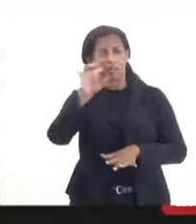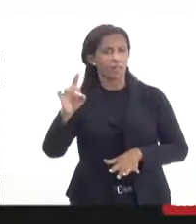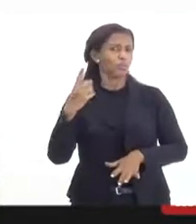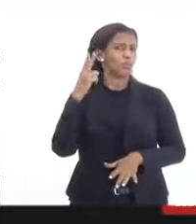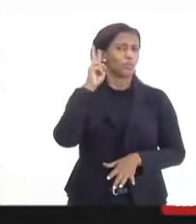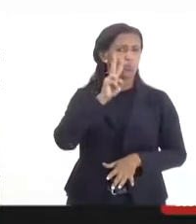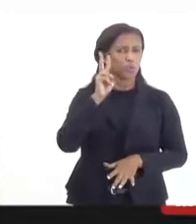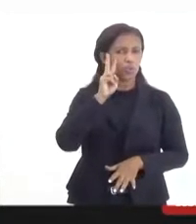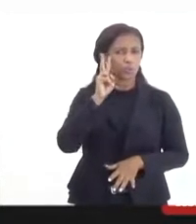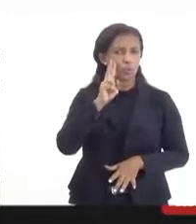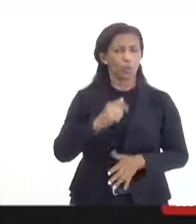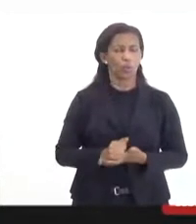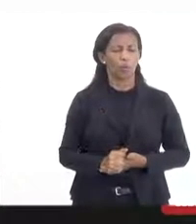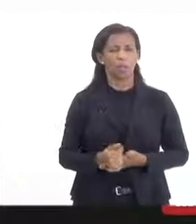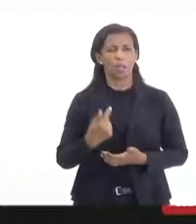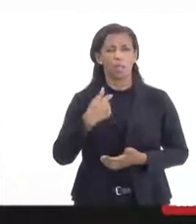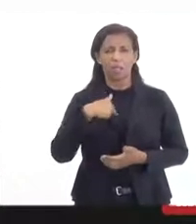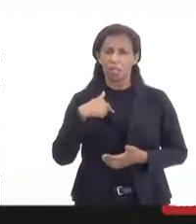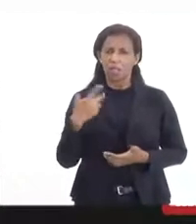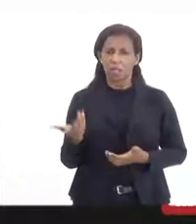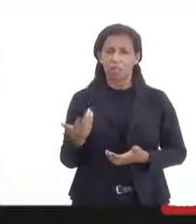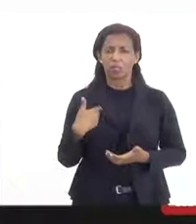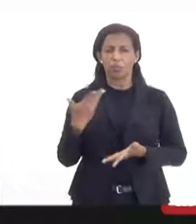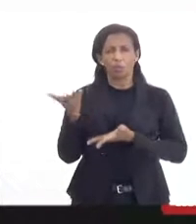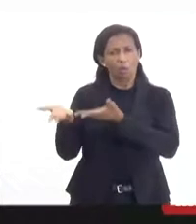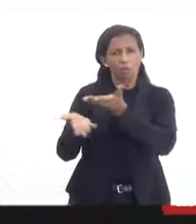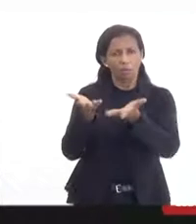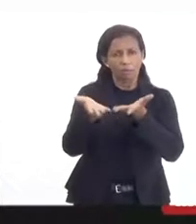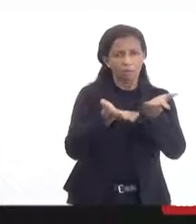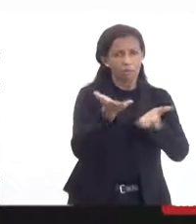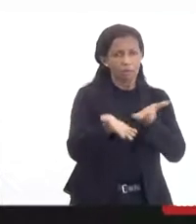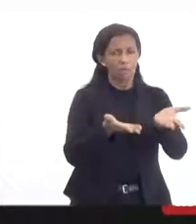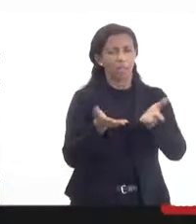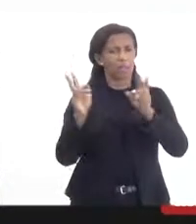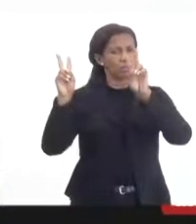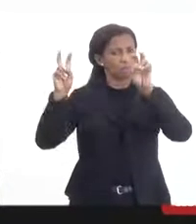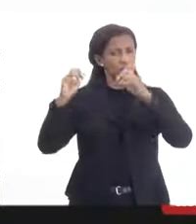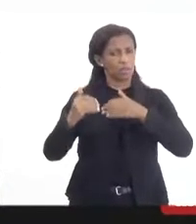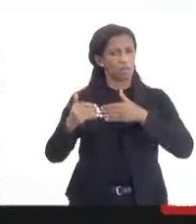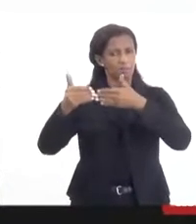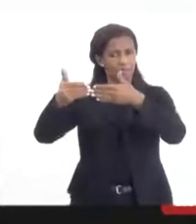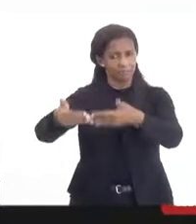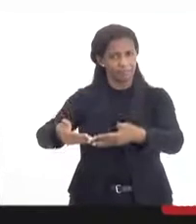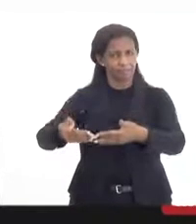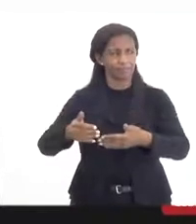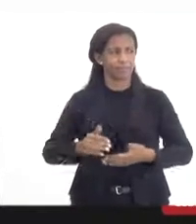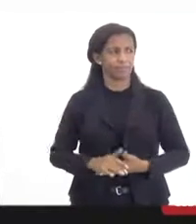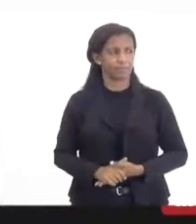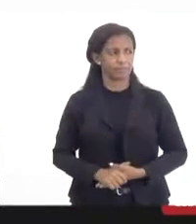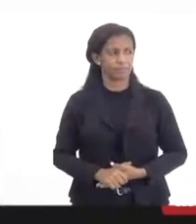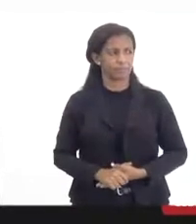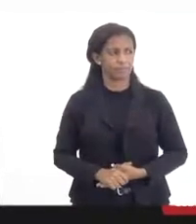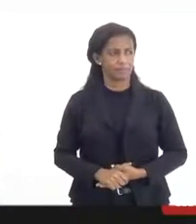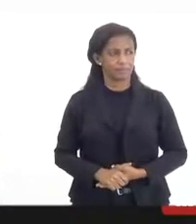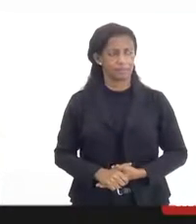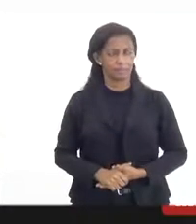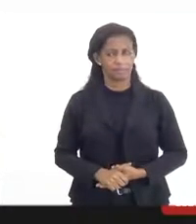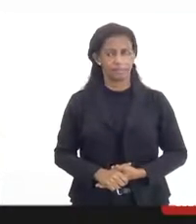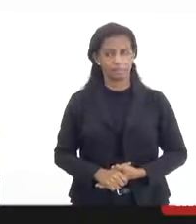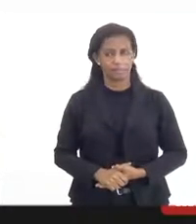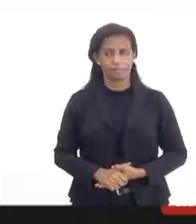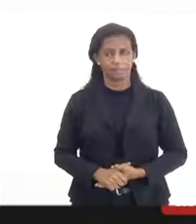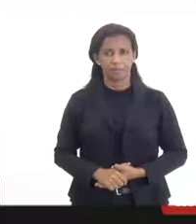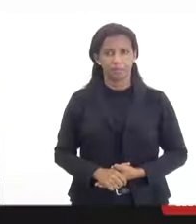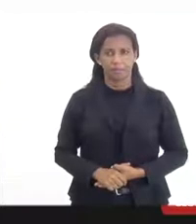história, e eu não vou deixar de, claro, tratar desse tema um pouco mais à frente. Tá? E aqui eu entro